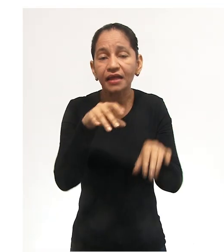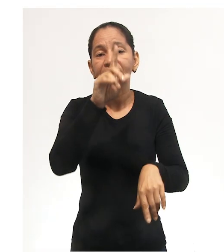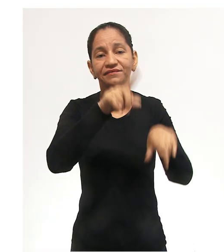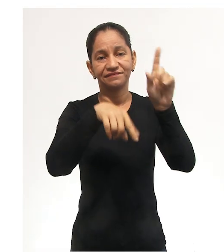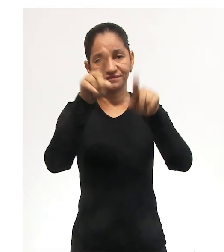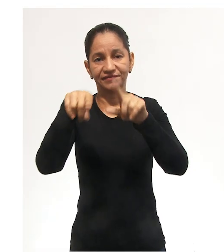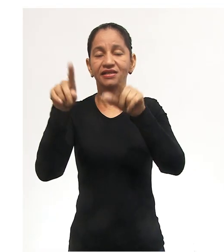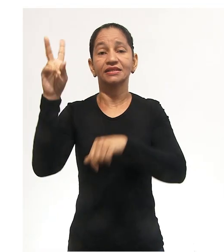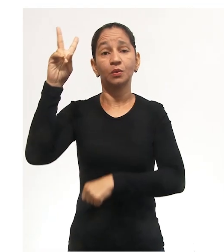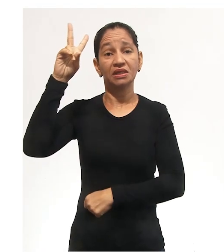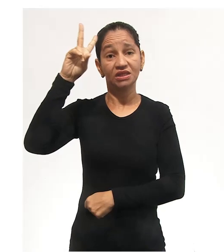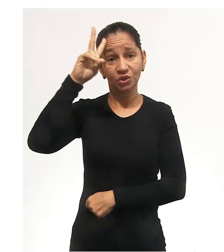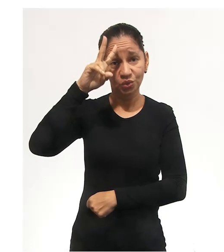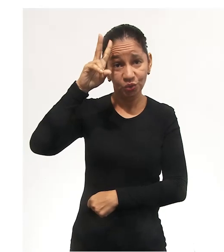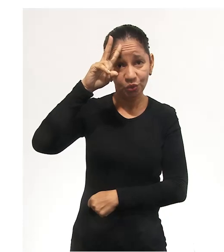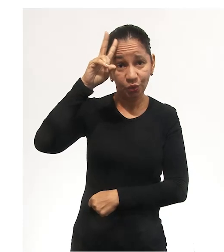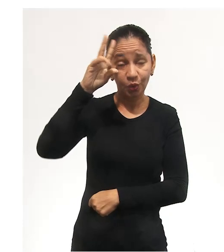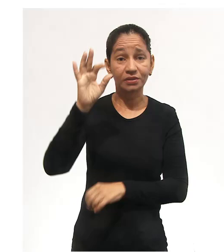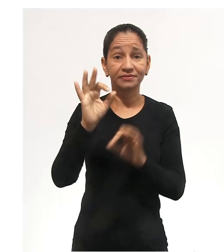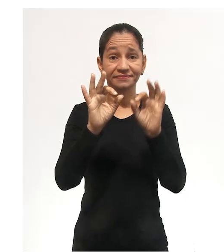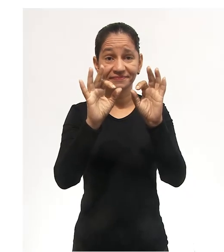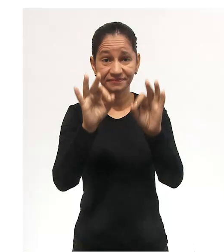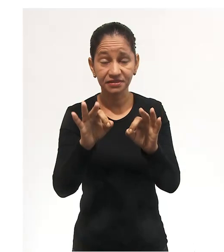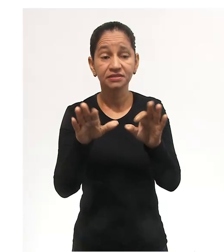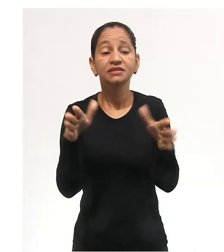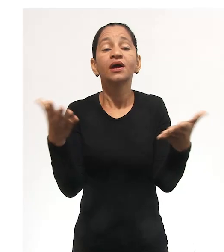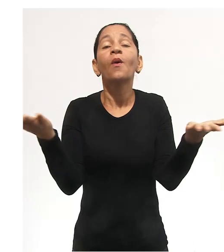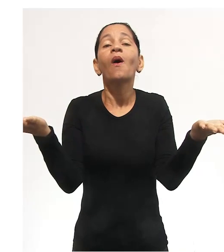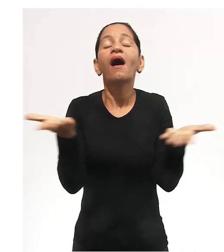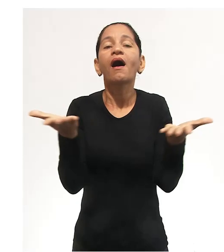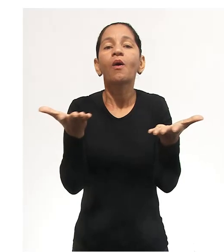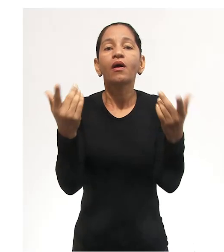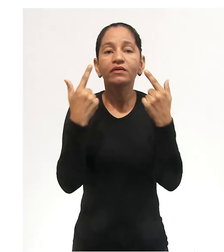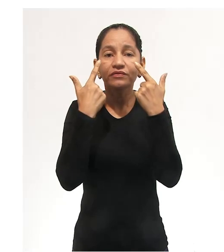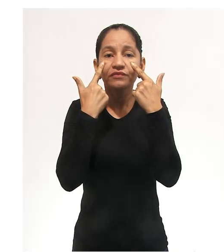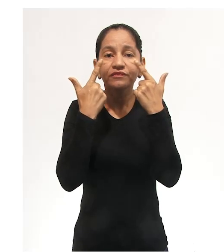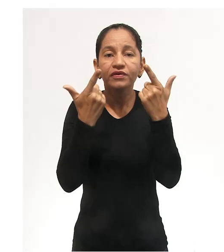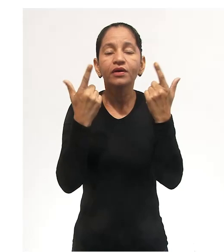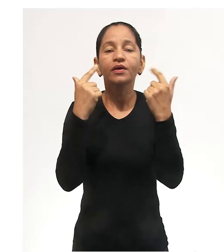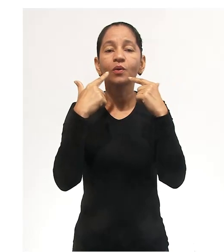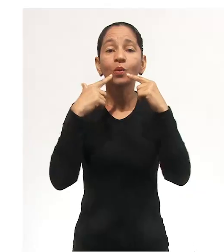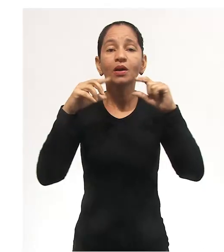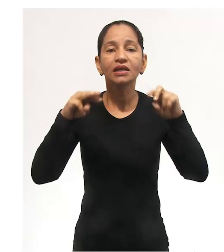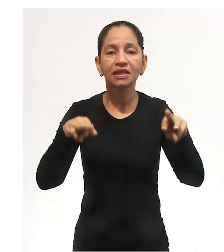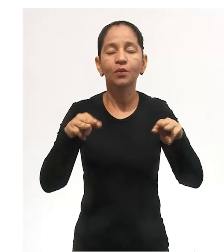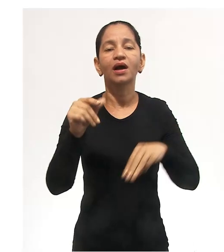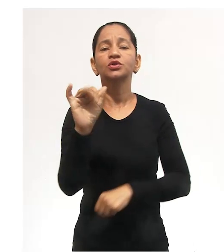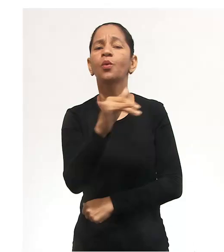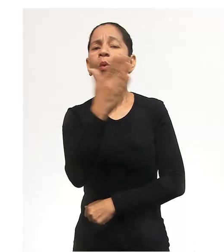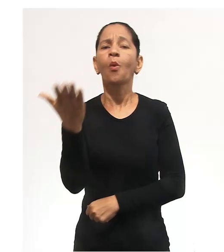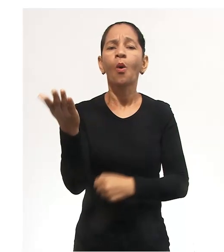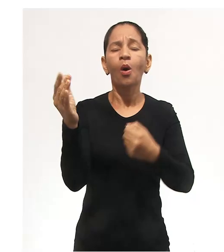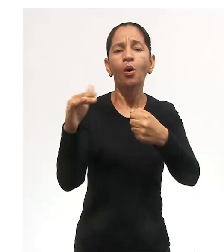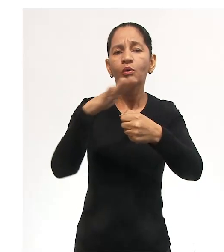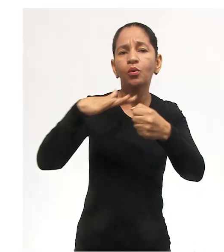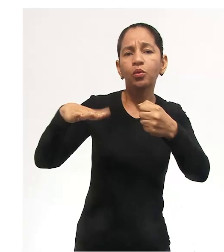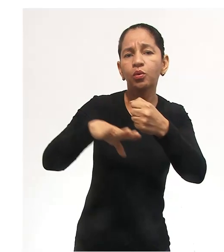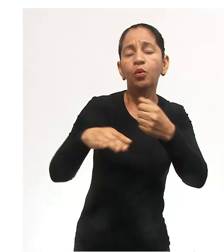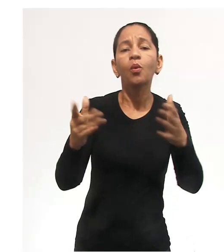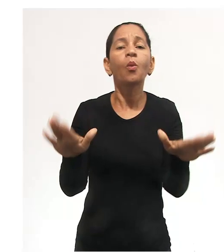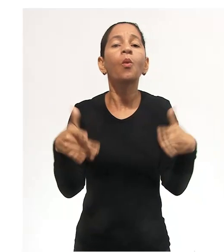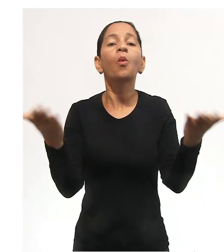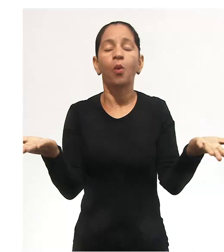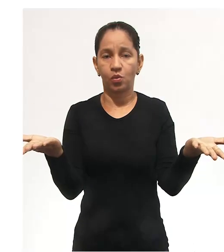histórica. E agora nós vamos ver os níveis de linguagem, então, que é outra coisa importante, né, no ensino da